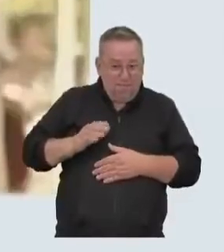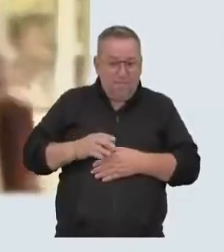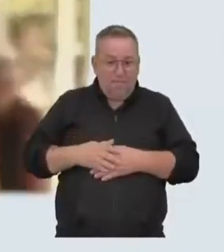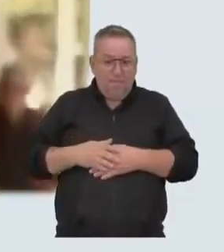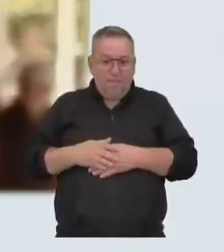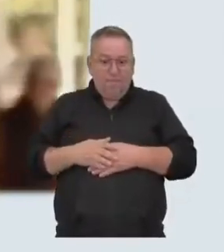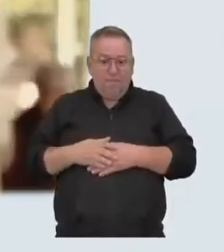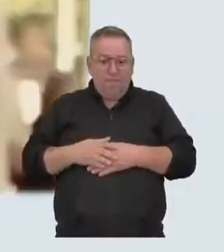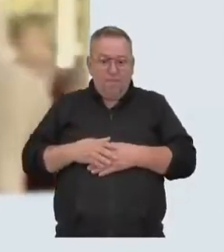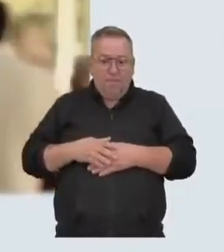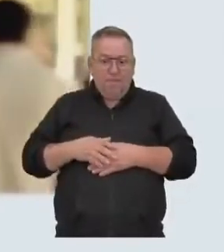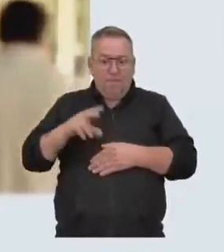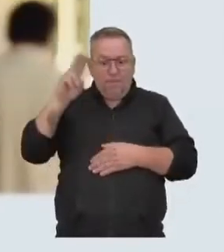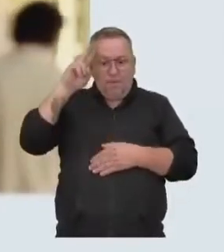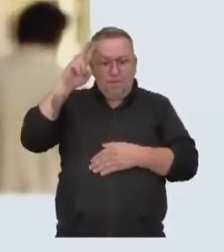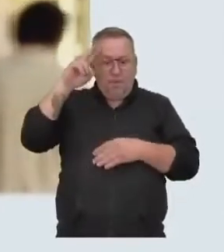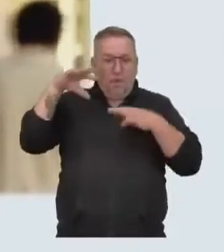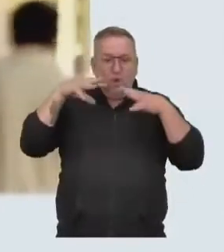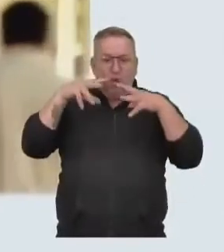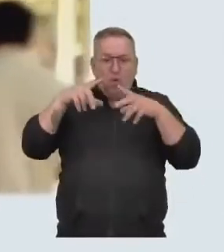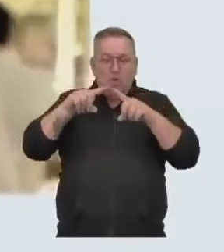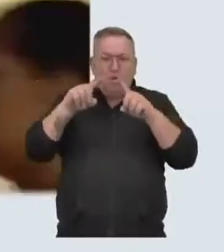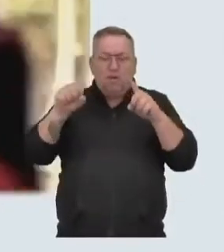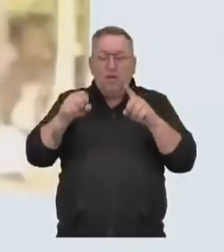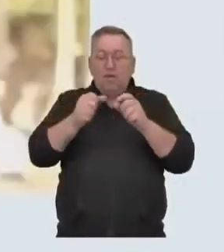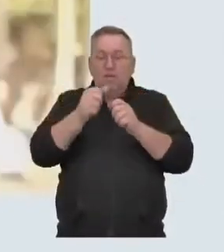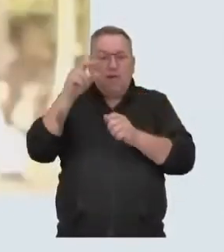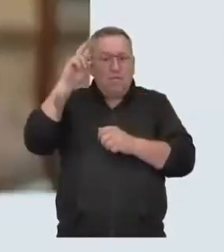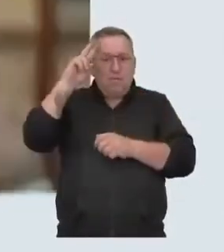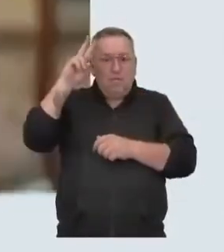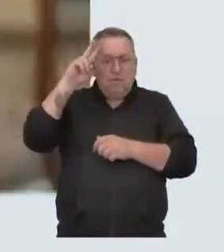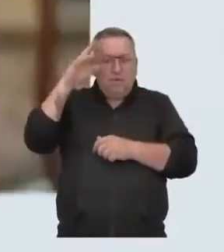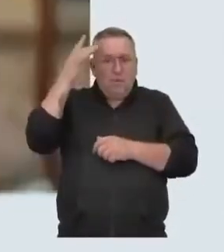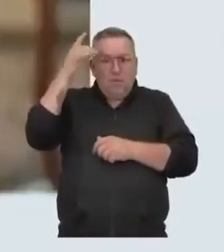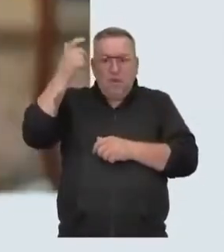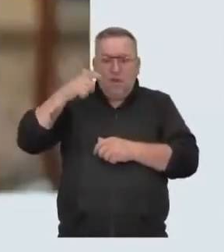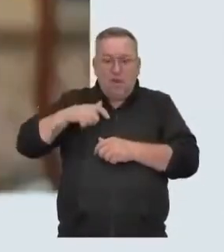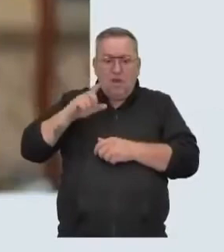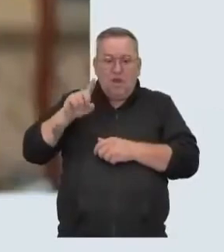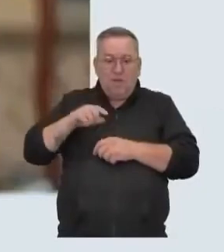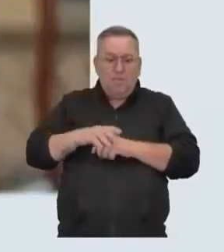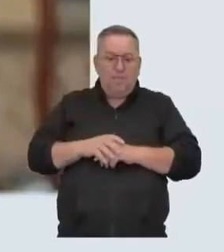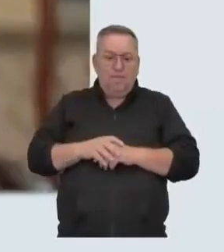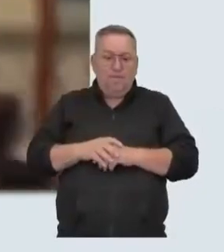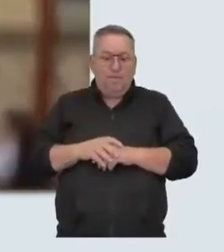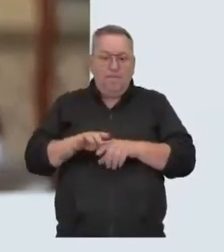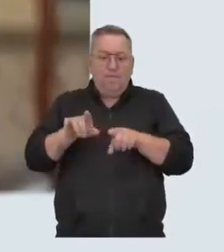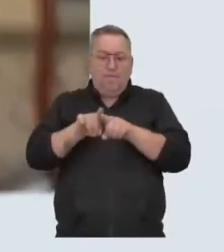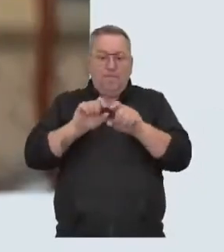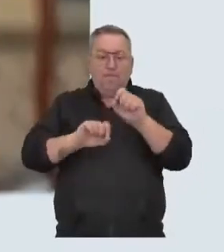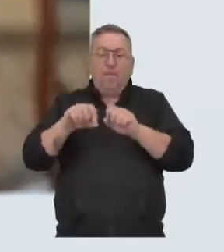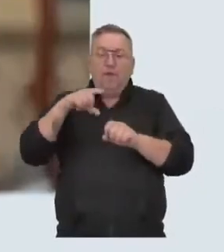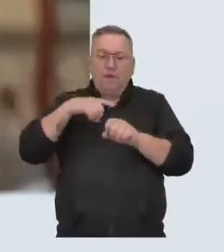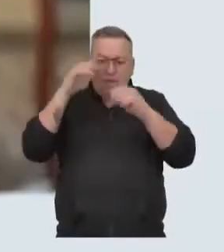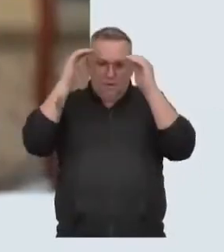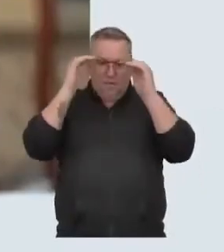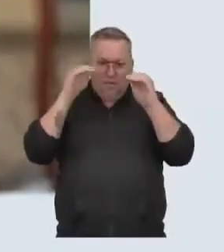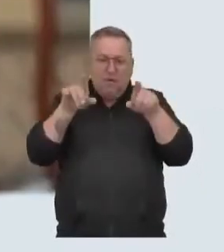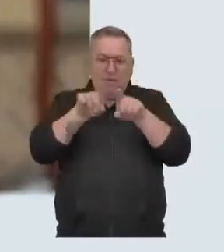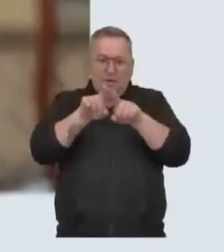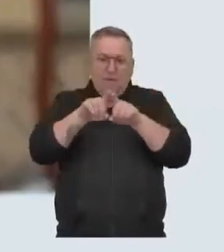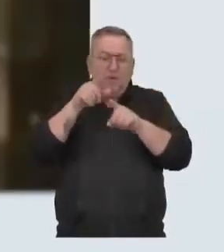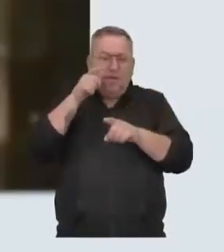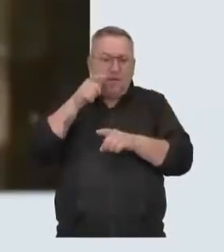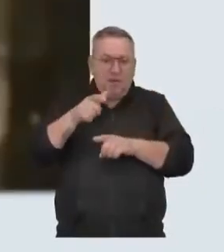Memória é tudo, né? Sem a memória a gente não sabe nem quem a gente é, né? Guardar o passado e até mesmo pensar no futuro, para isso tem que ter